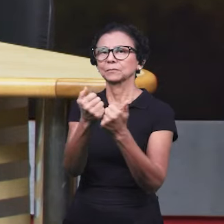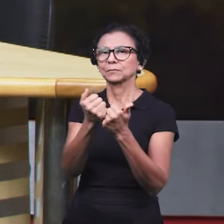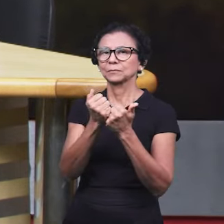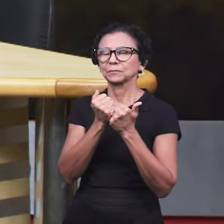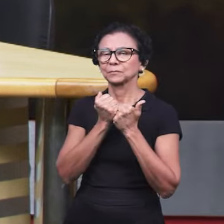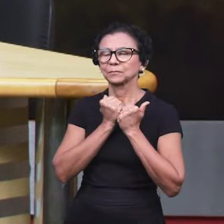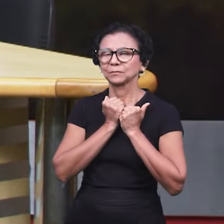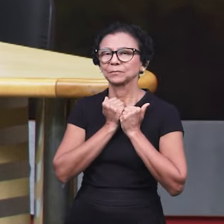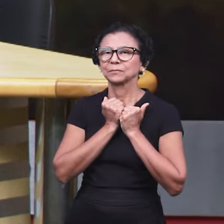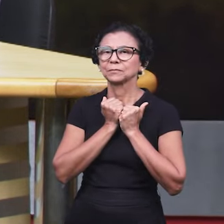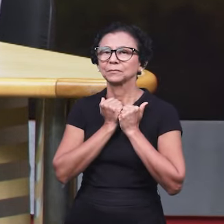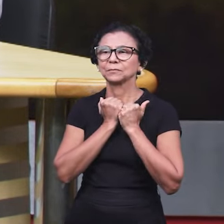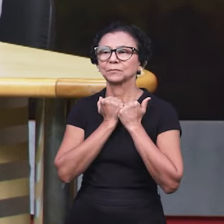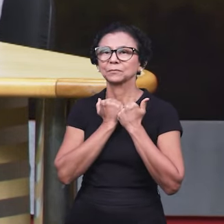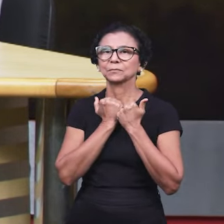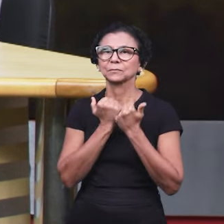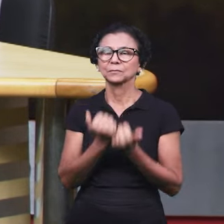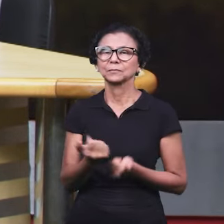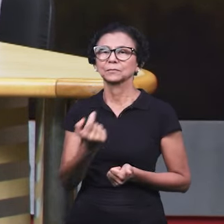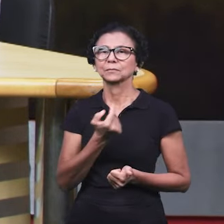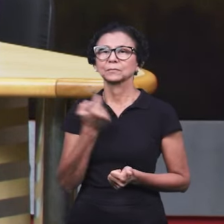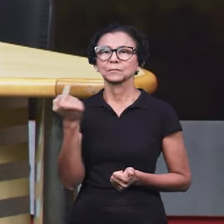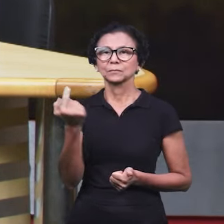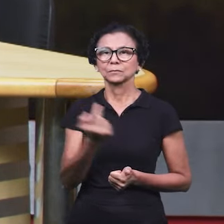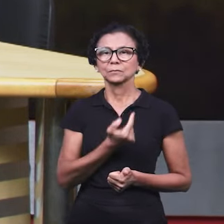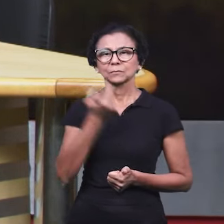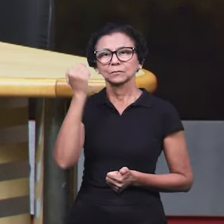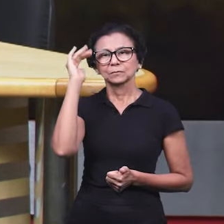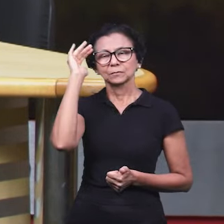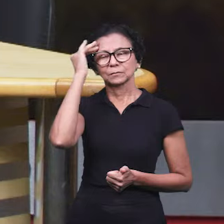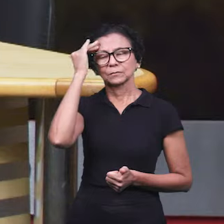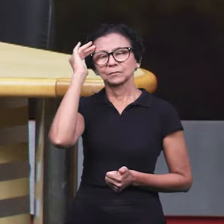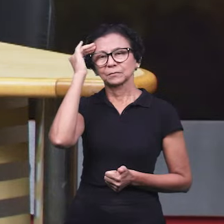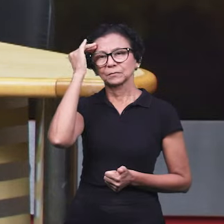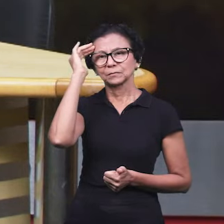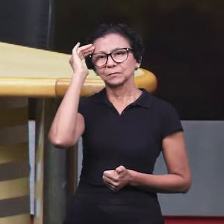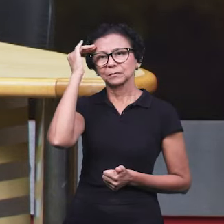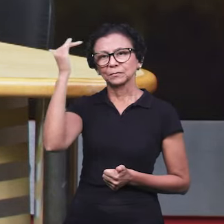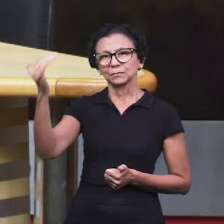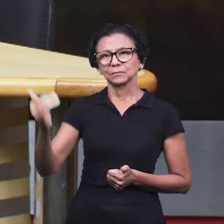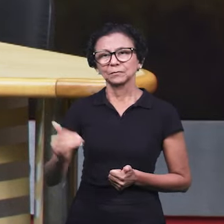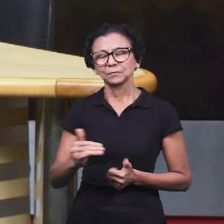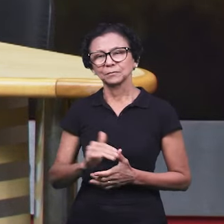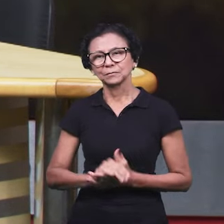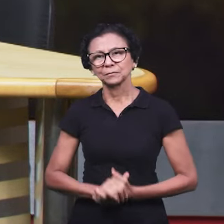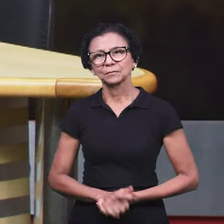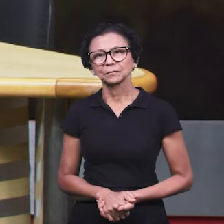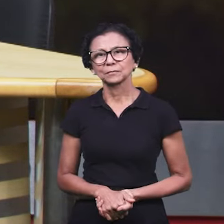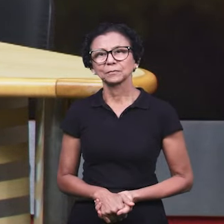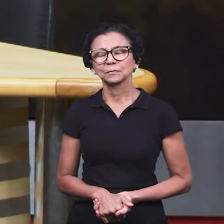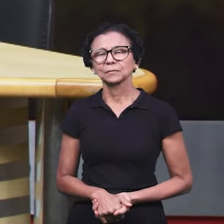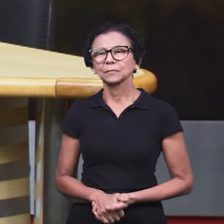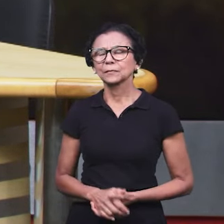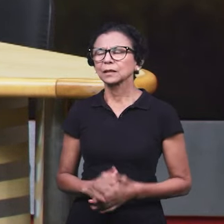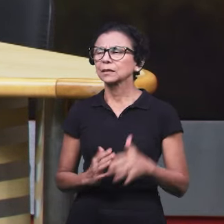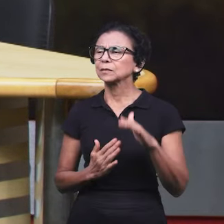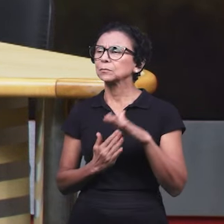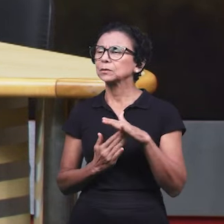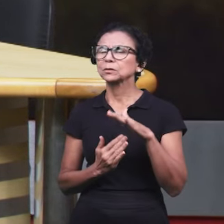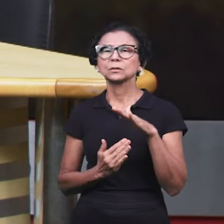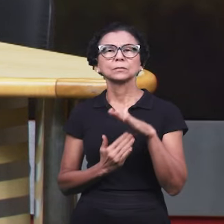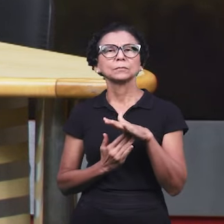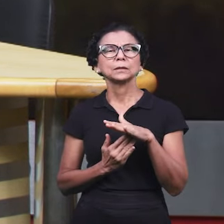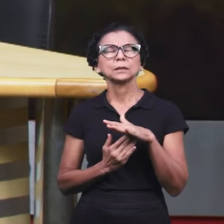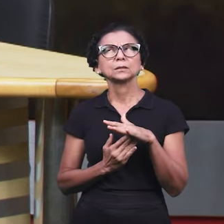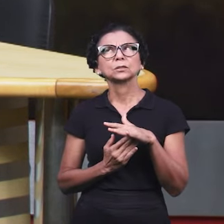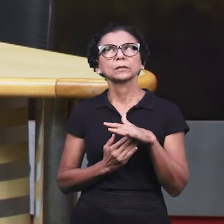perfeita e sem desgaste que é uma situação e quando você falou limites sempre Toda vez que fala limite me vem a